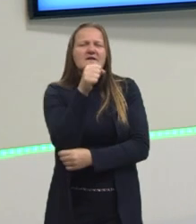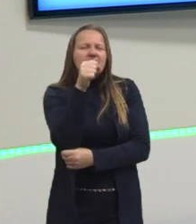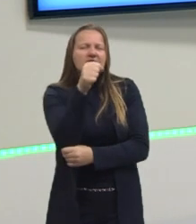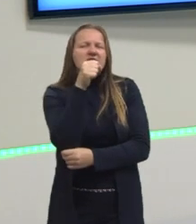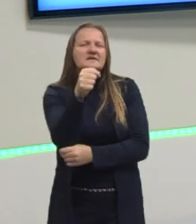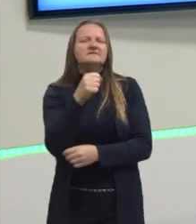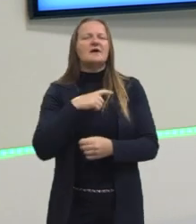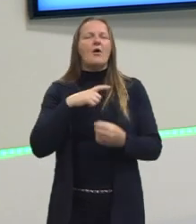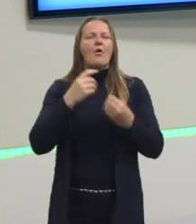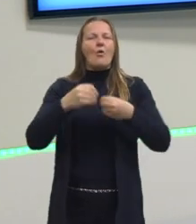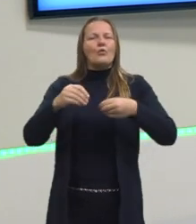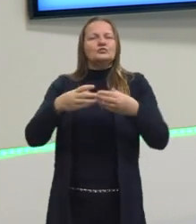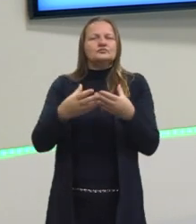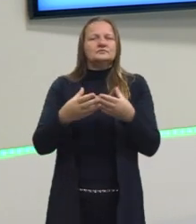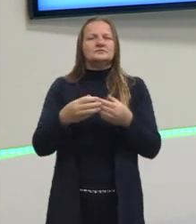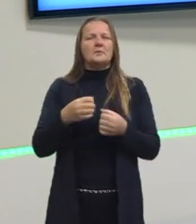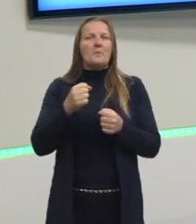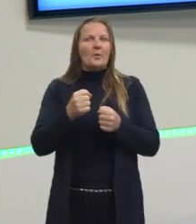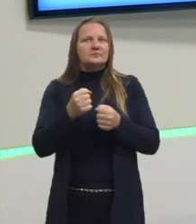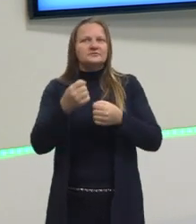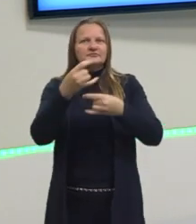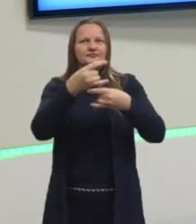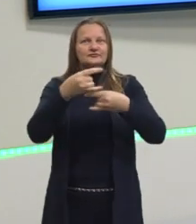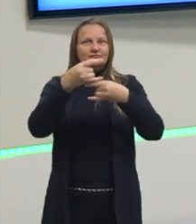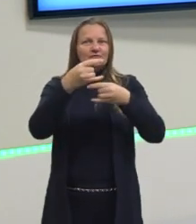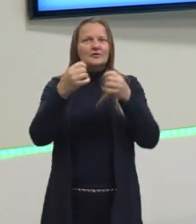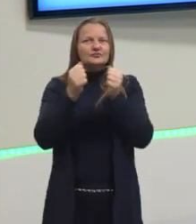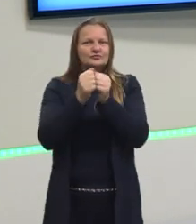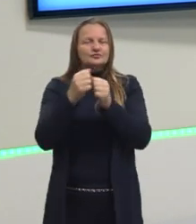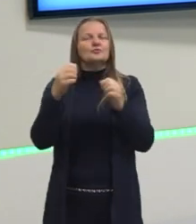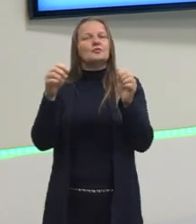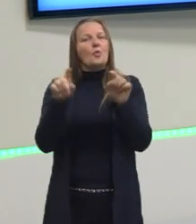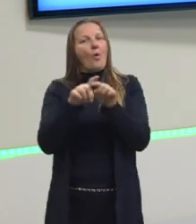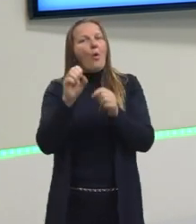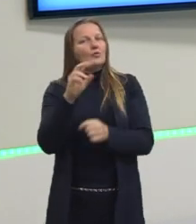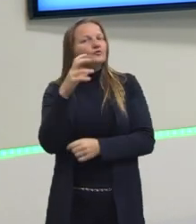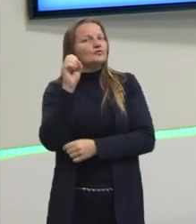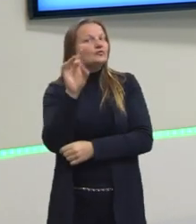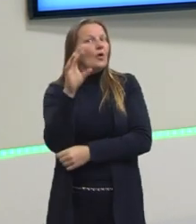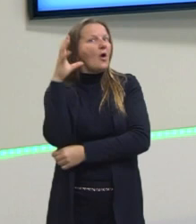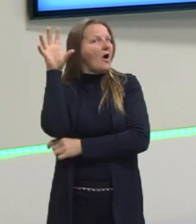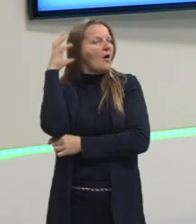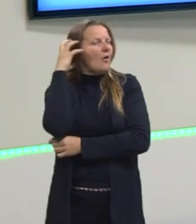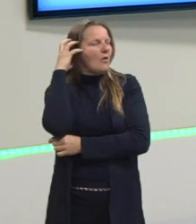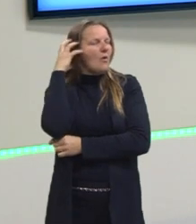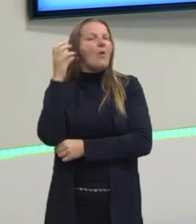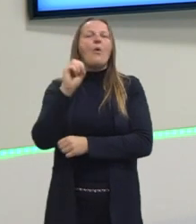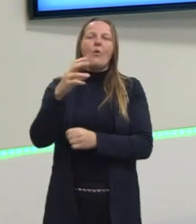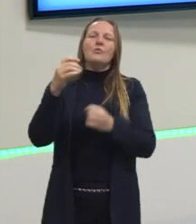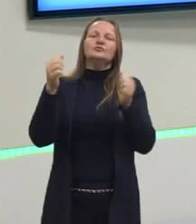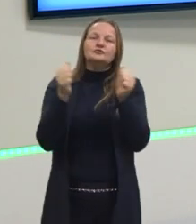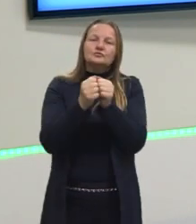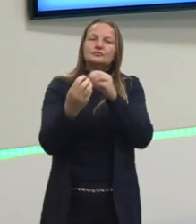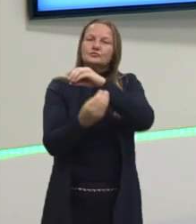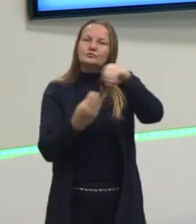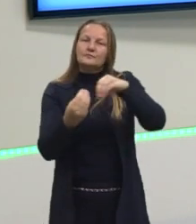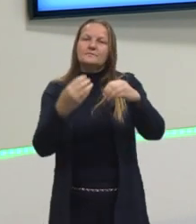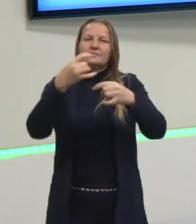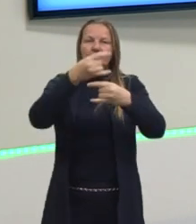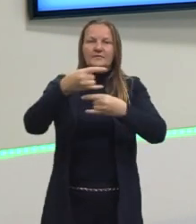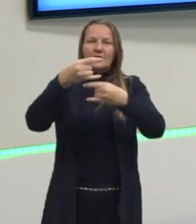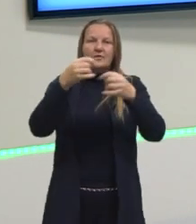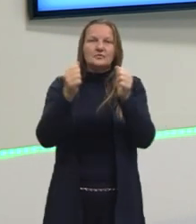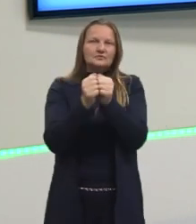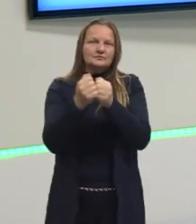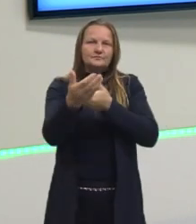né onde muitas vezes a gente pode ter né A questão do vídeo ou somente o áudio fazendo então referência a